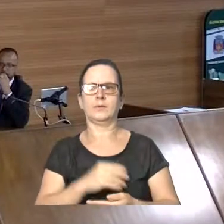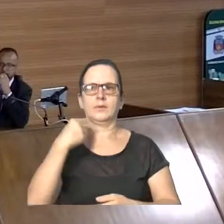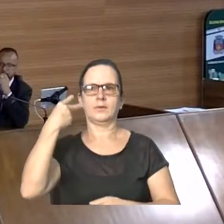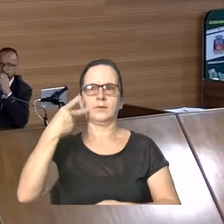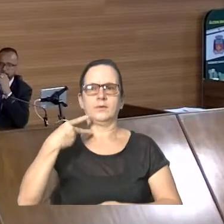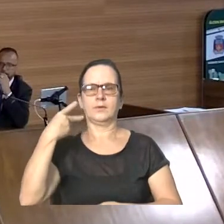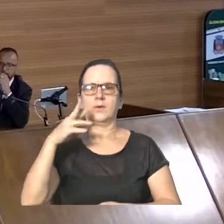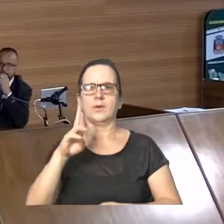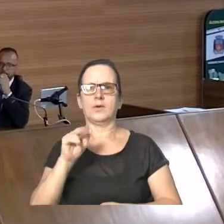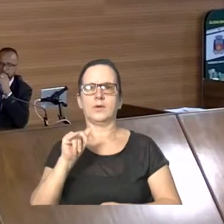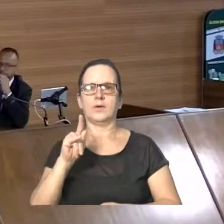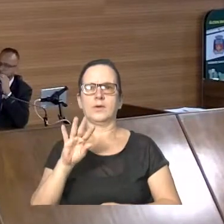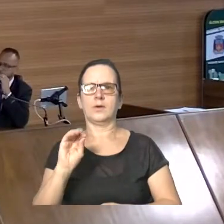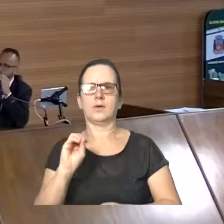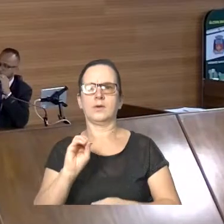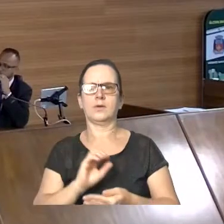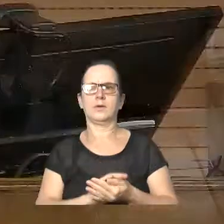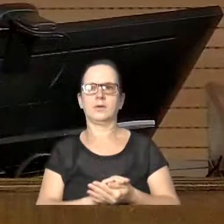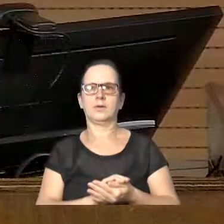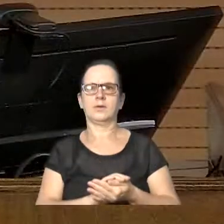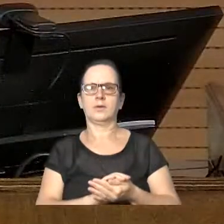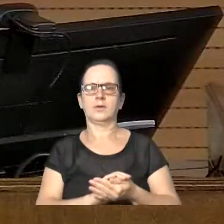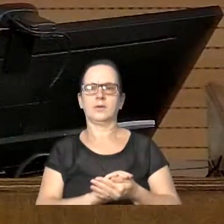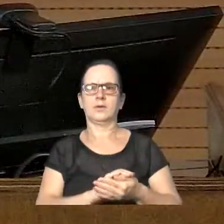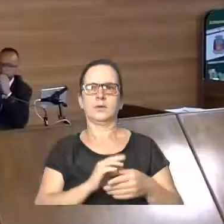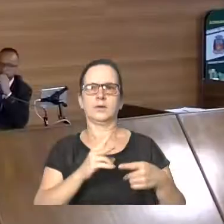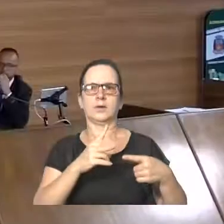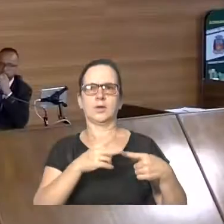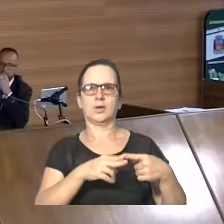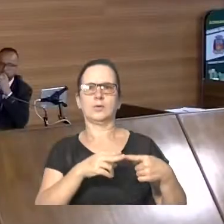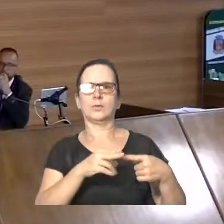Vereador Ricardo de Oliveira. Manutenção do veto.